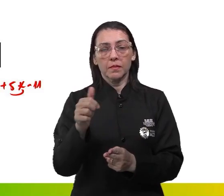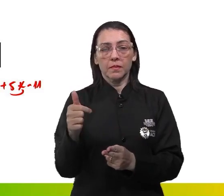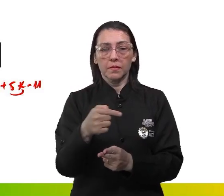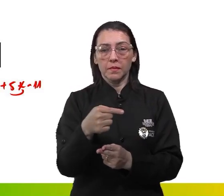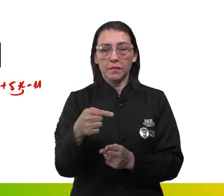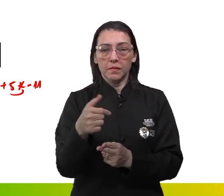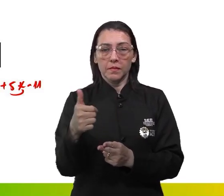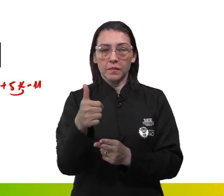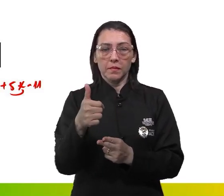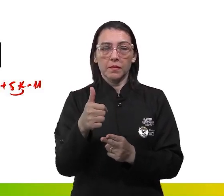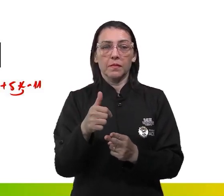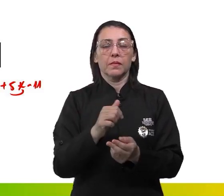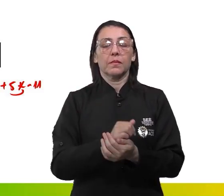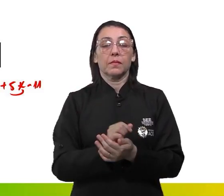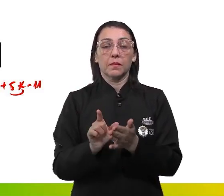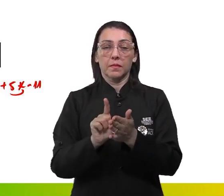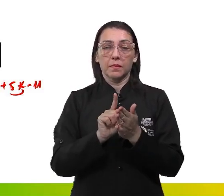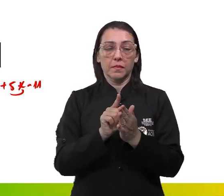no primeiro membro,